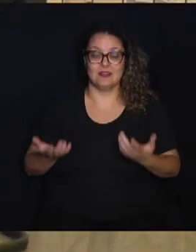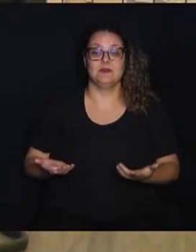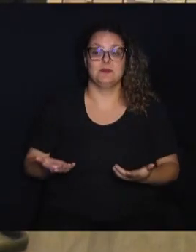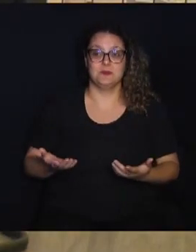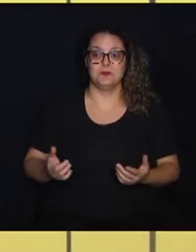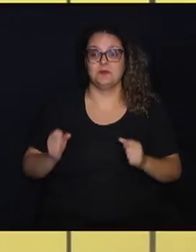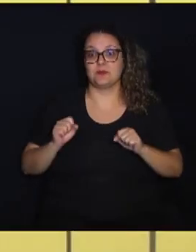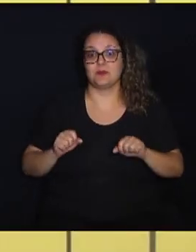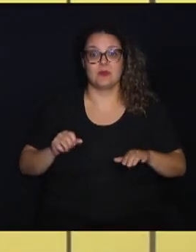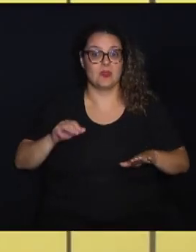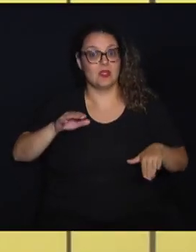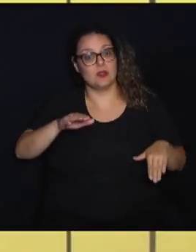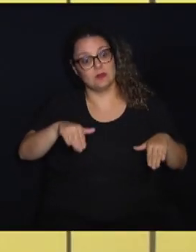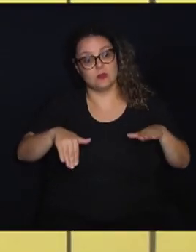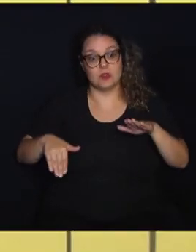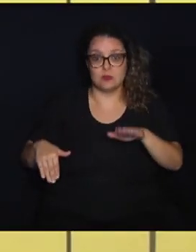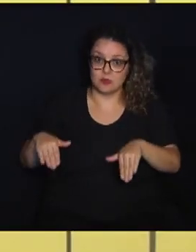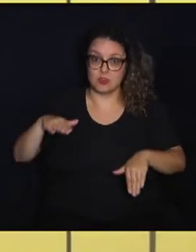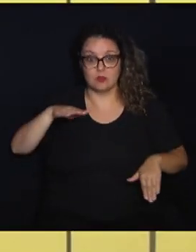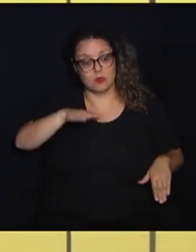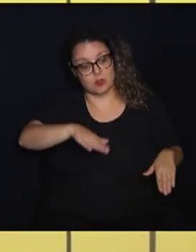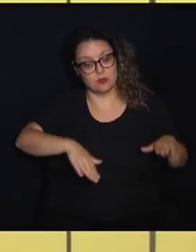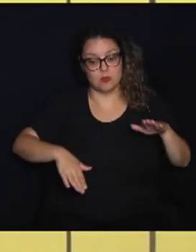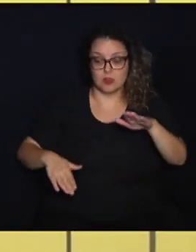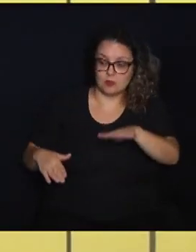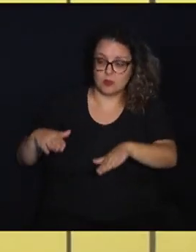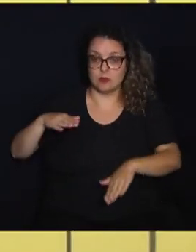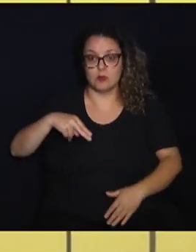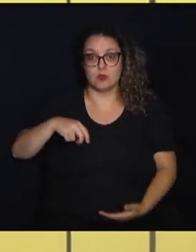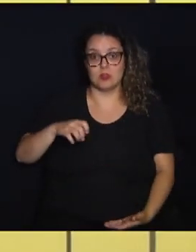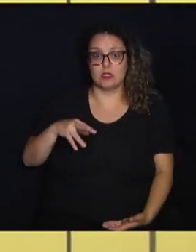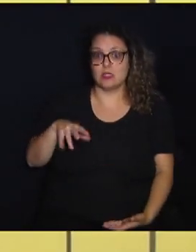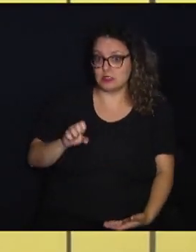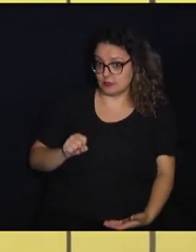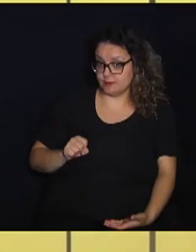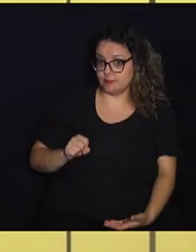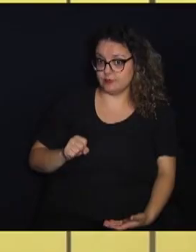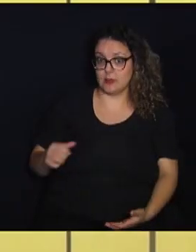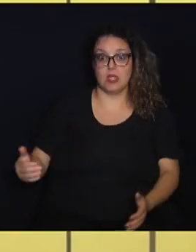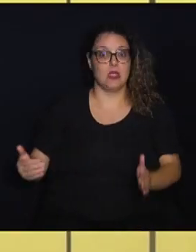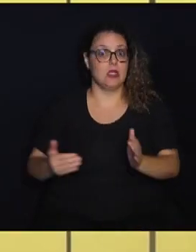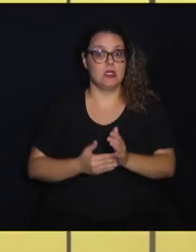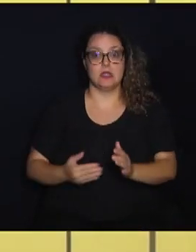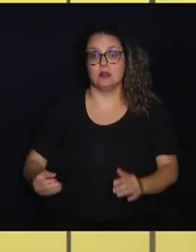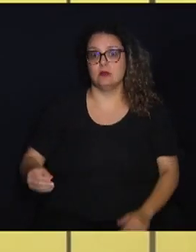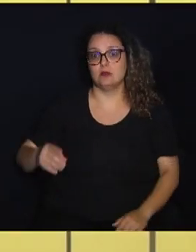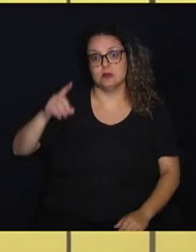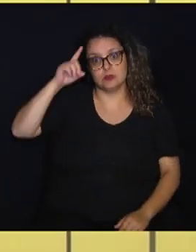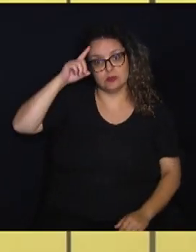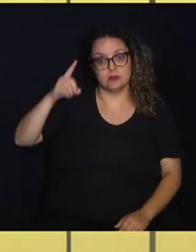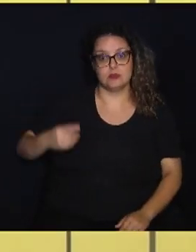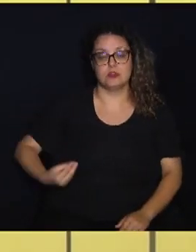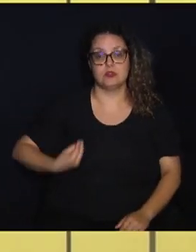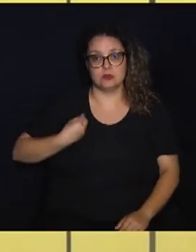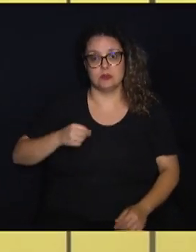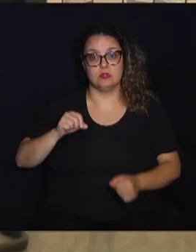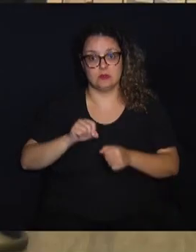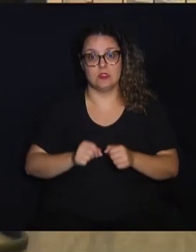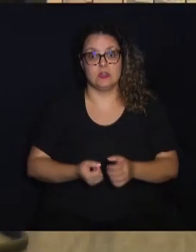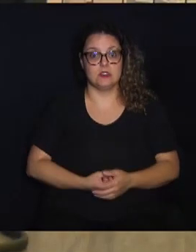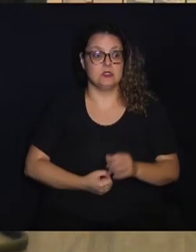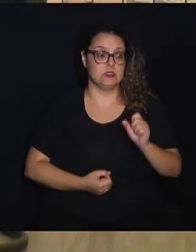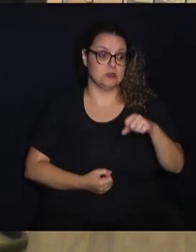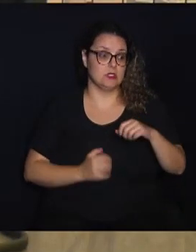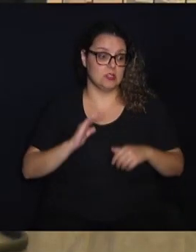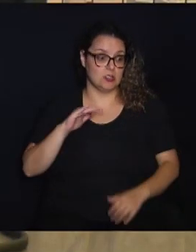uma natação, alguma coisa assim, que já é o recomendado. Até o último dia de vida, se puder, que faça. Sim. E quando a